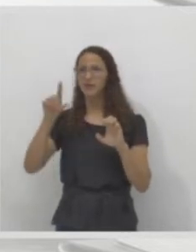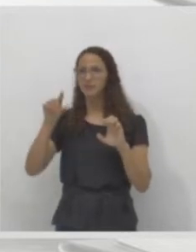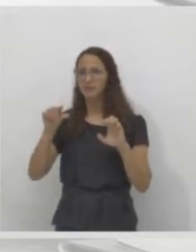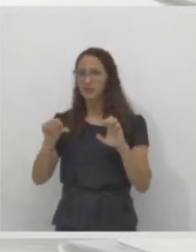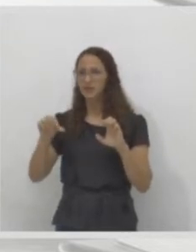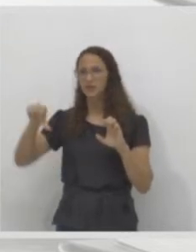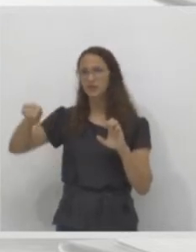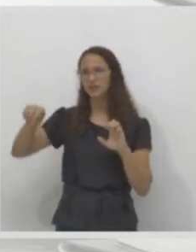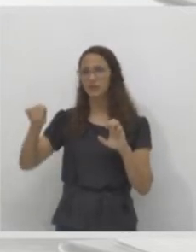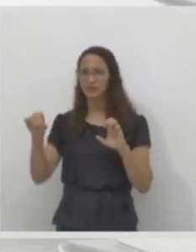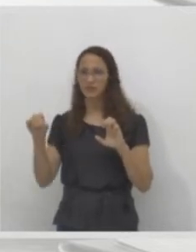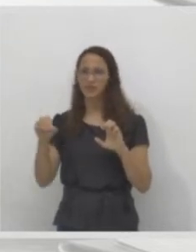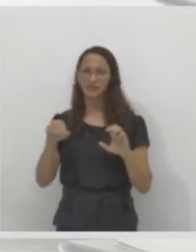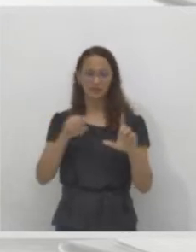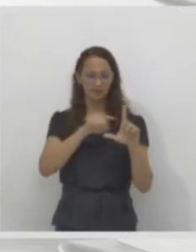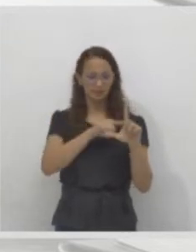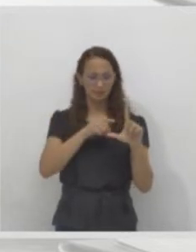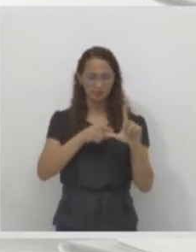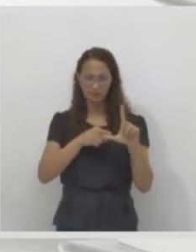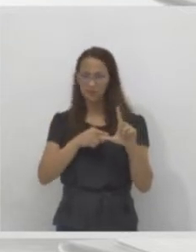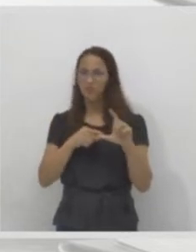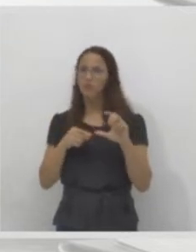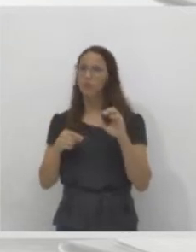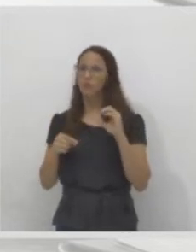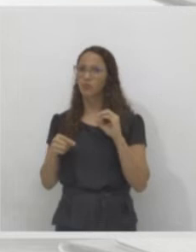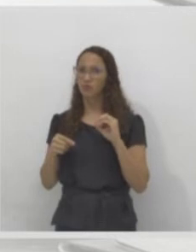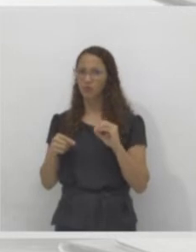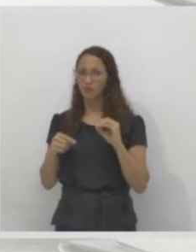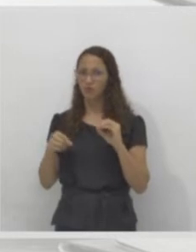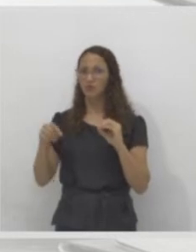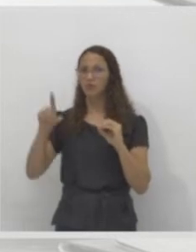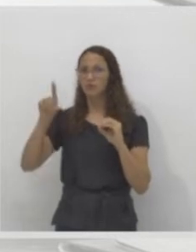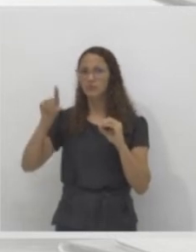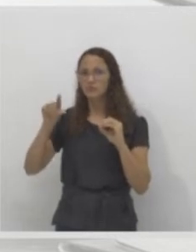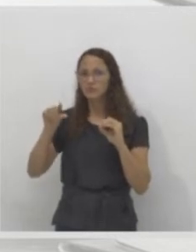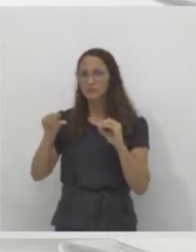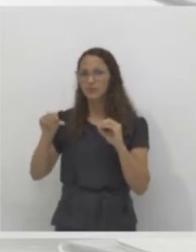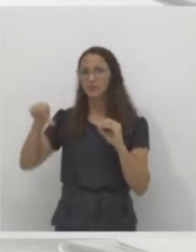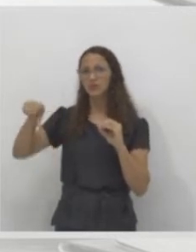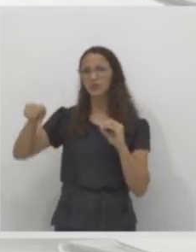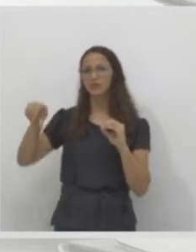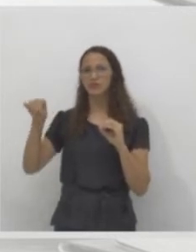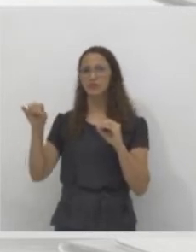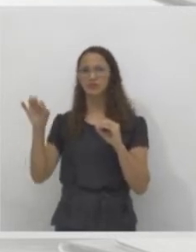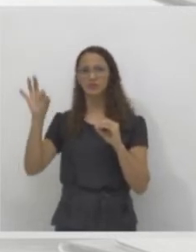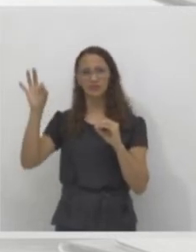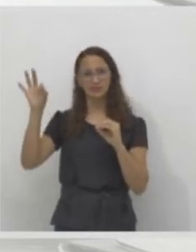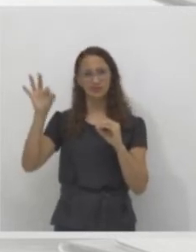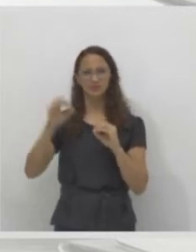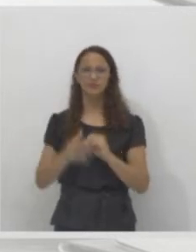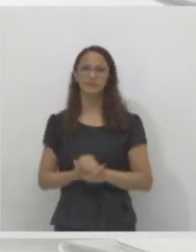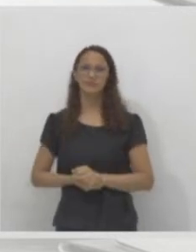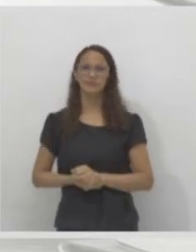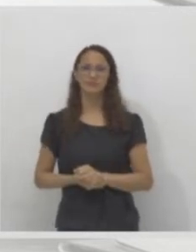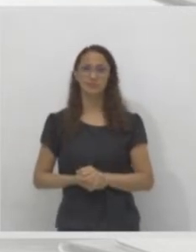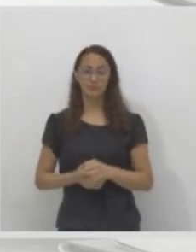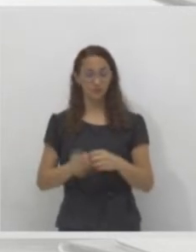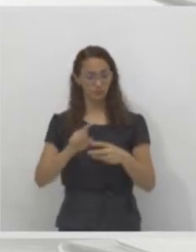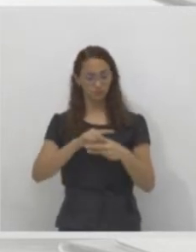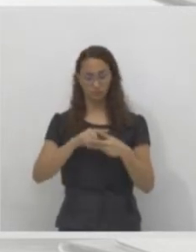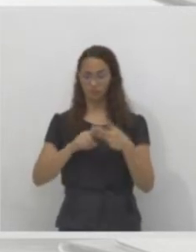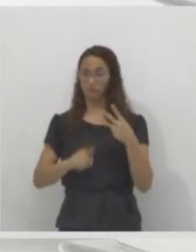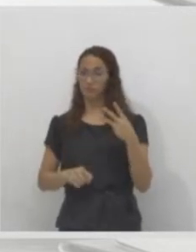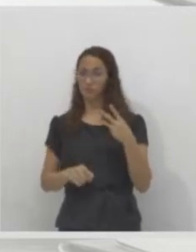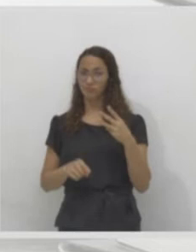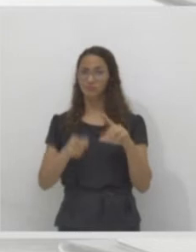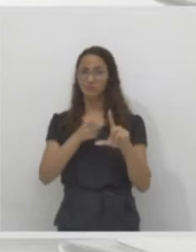O menor que 90. Isso é válido para os três ângulos desse triângulo. Eu trouxe, inclusive,